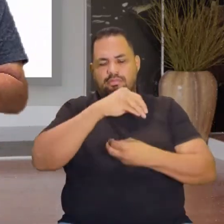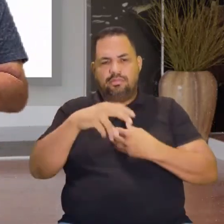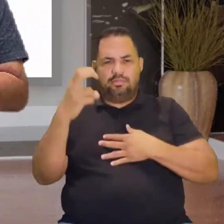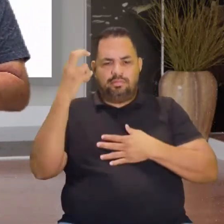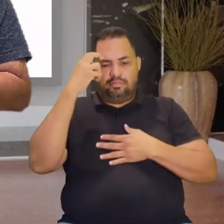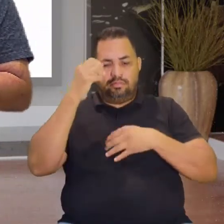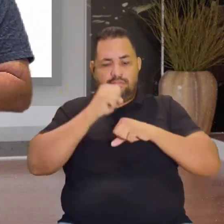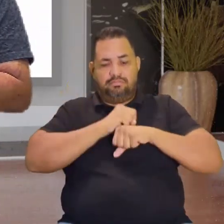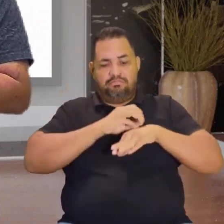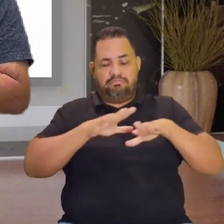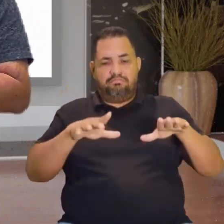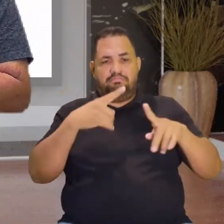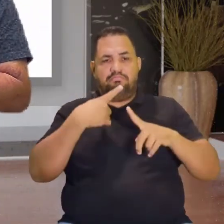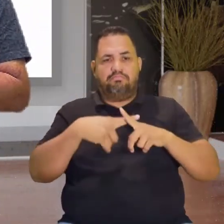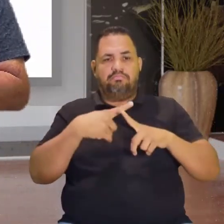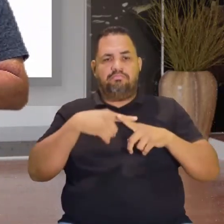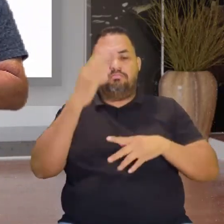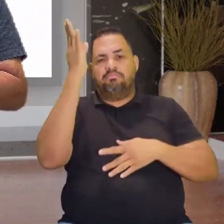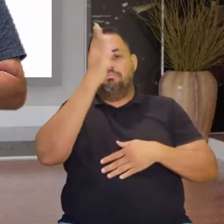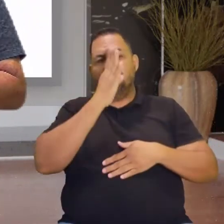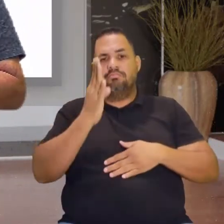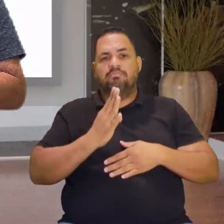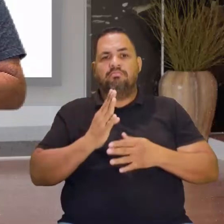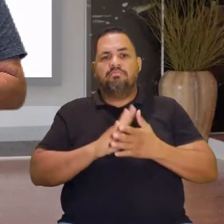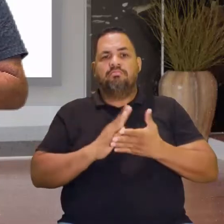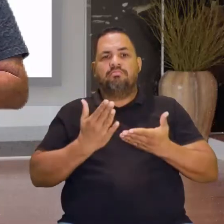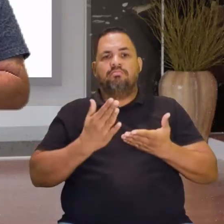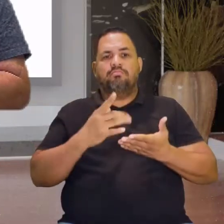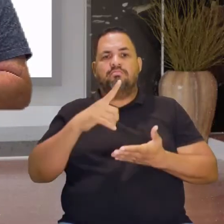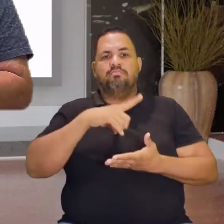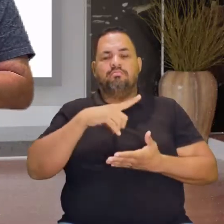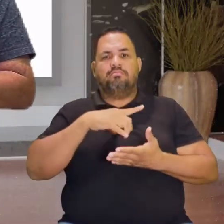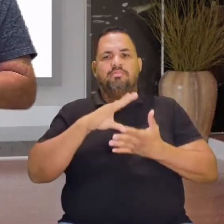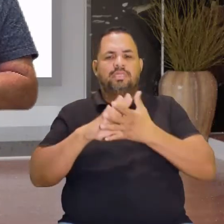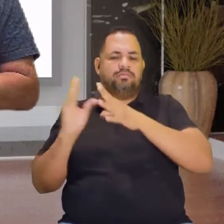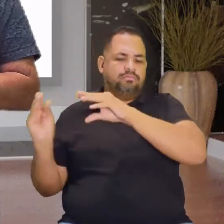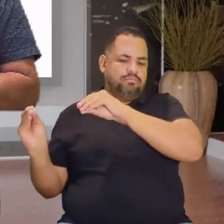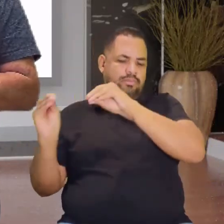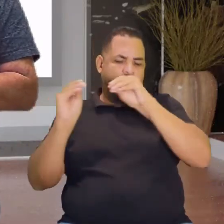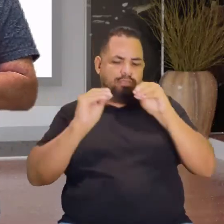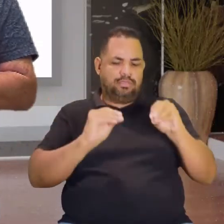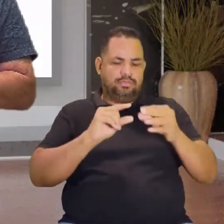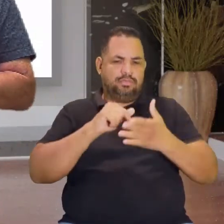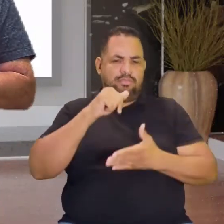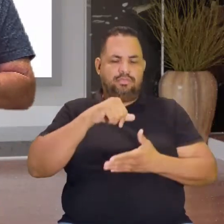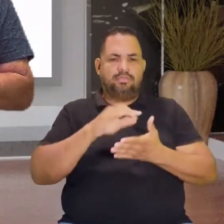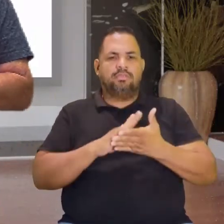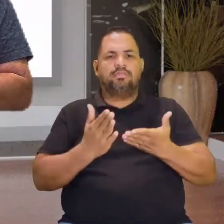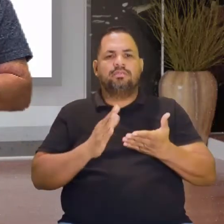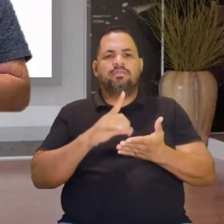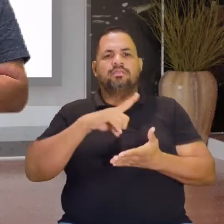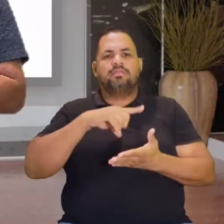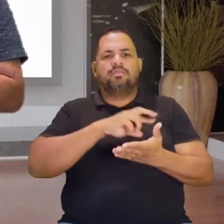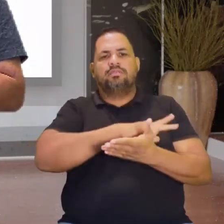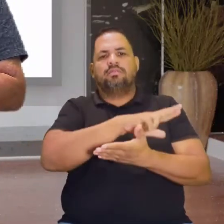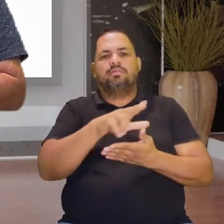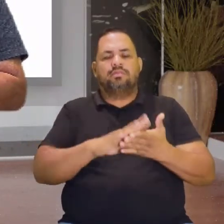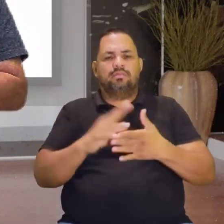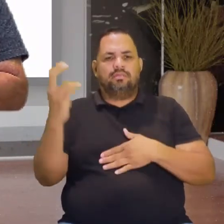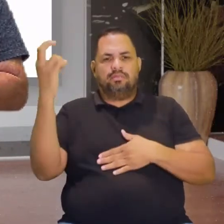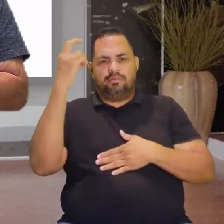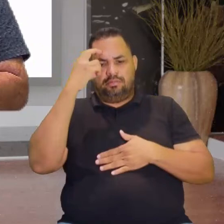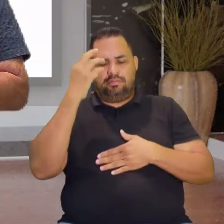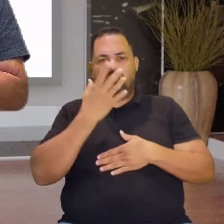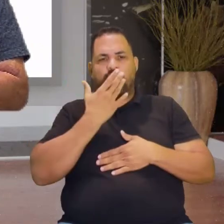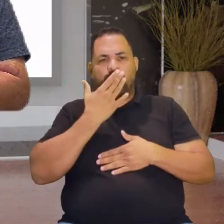muito ampla, né, devido a ser um país com um foco migratório muito grande. Então, há uma diversidade de culturas,